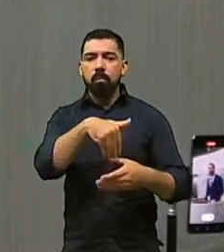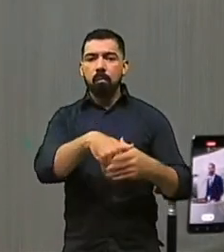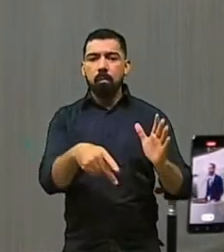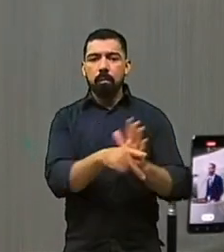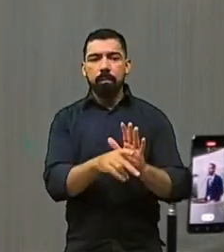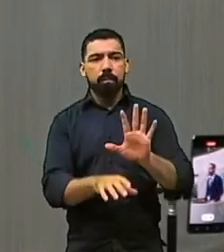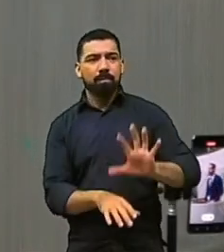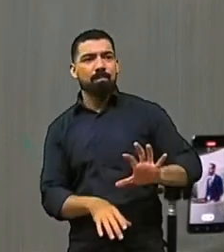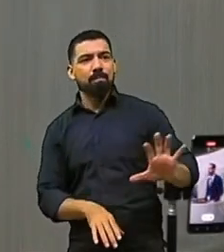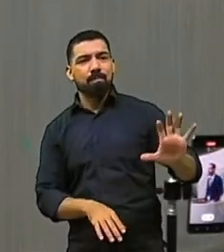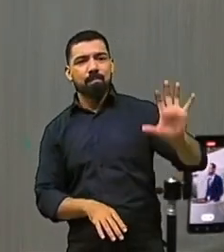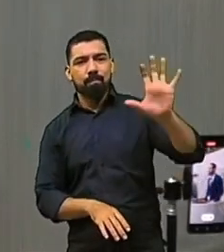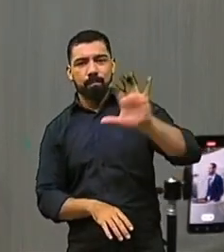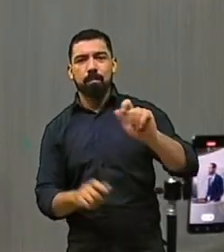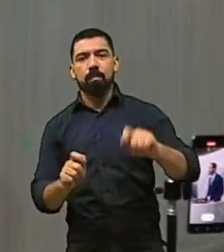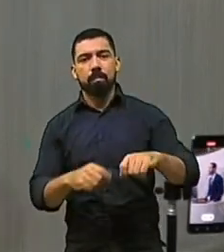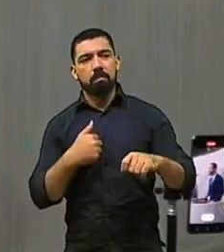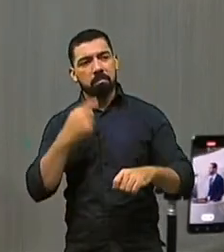distrital.